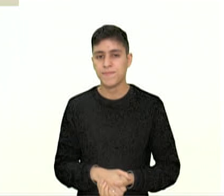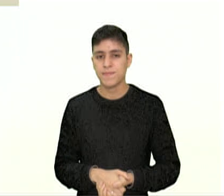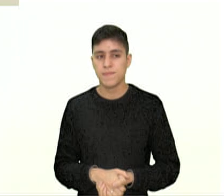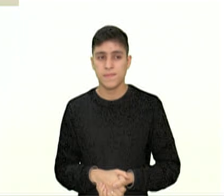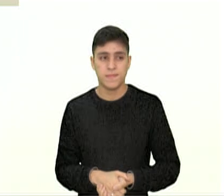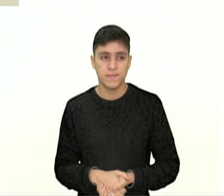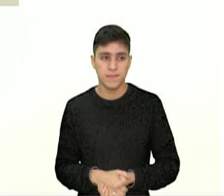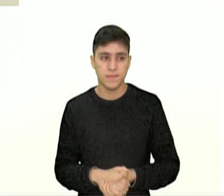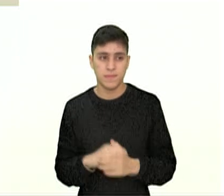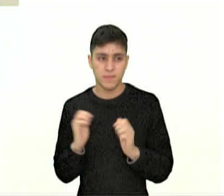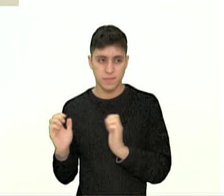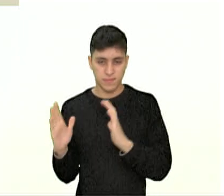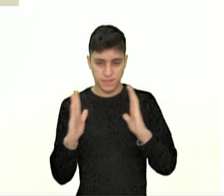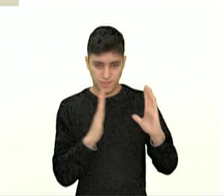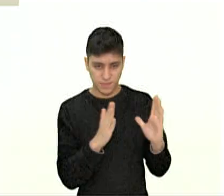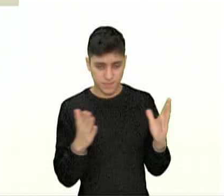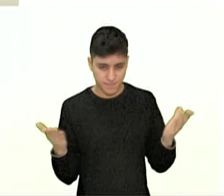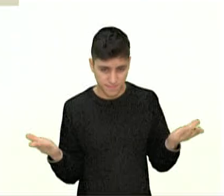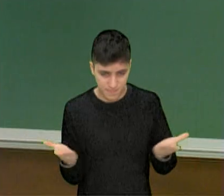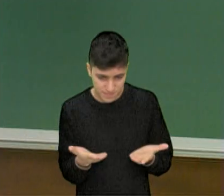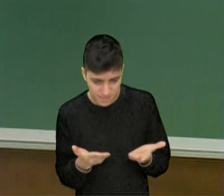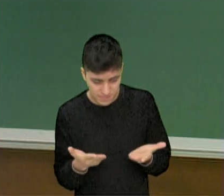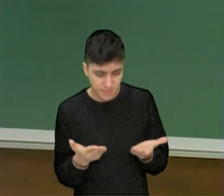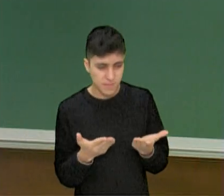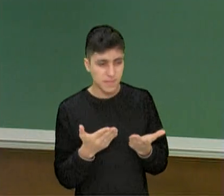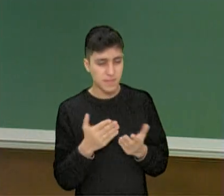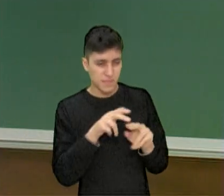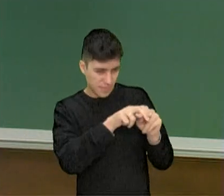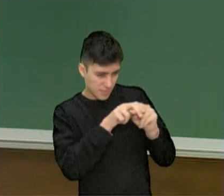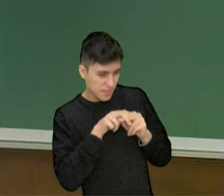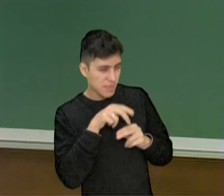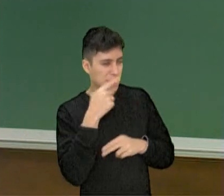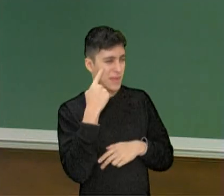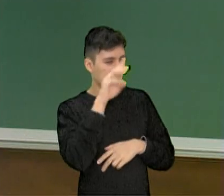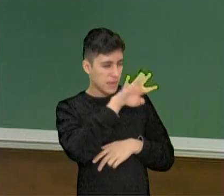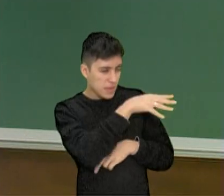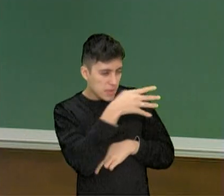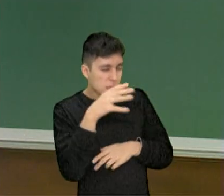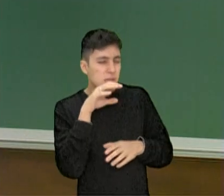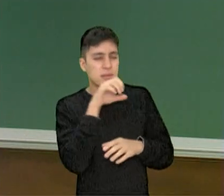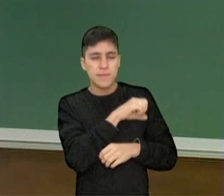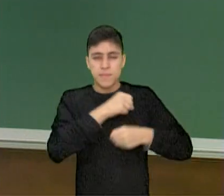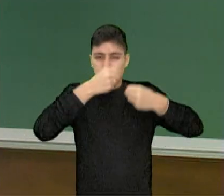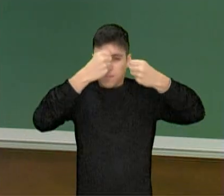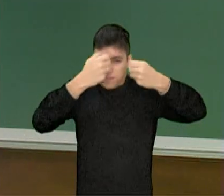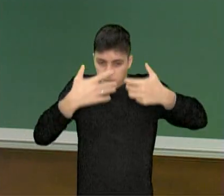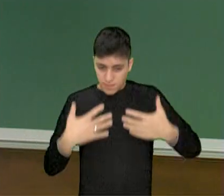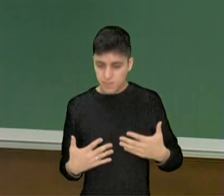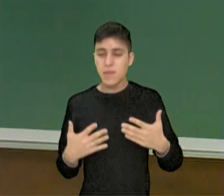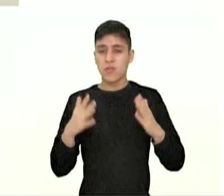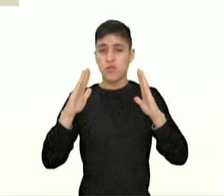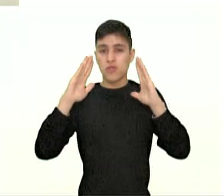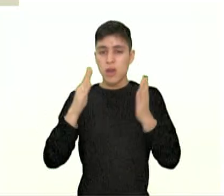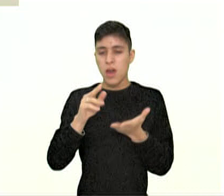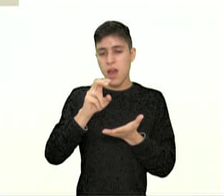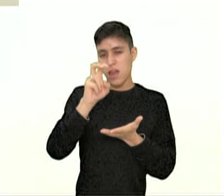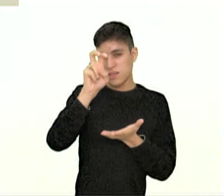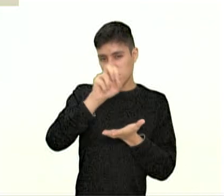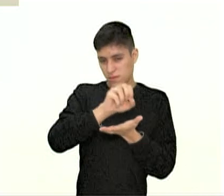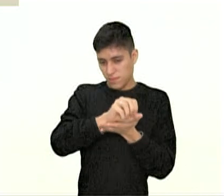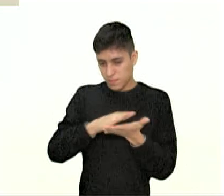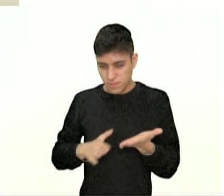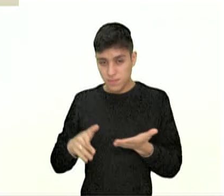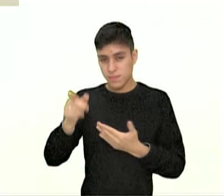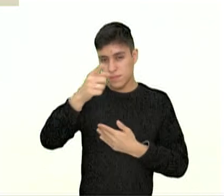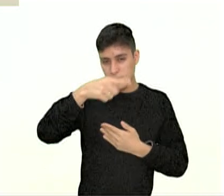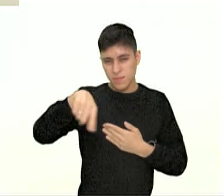comieron. Então, a partir dessa rápida explicação aqui, nós vamos para a atividade 5. Completa